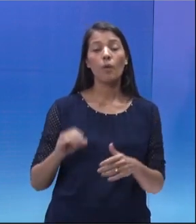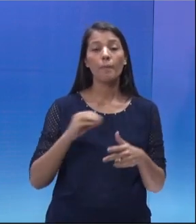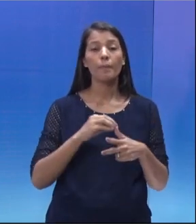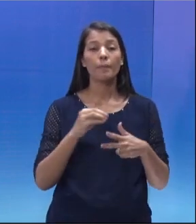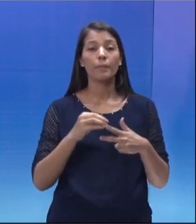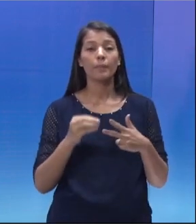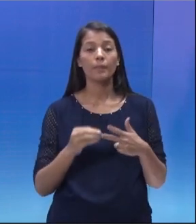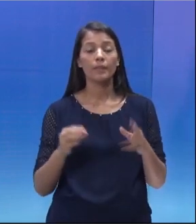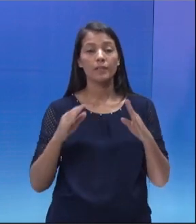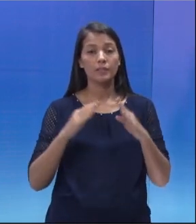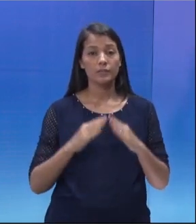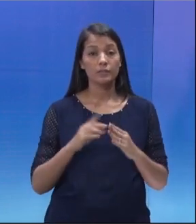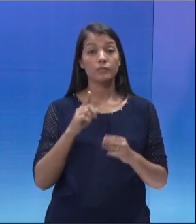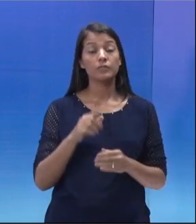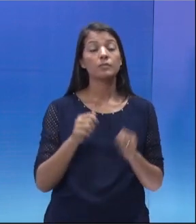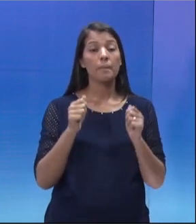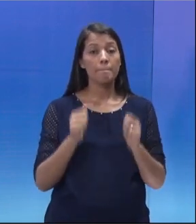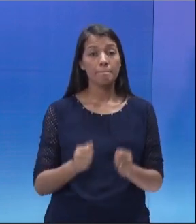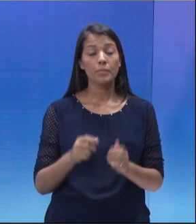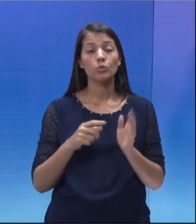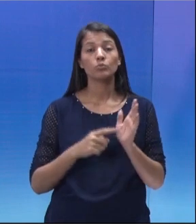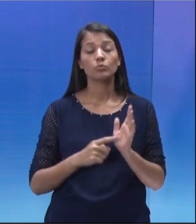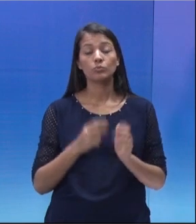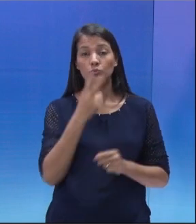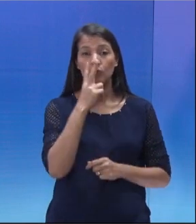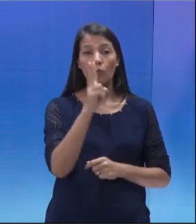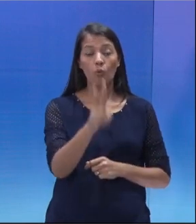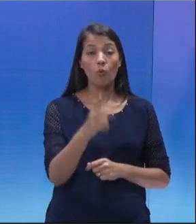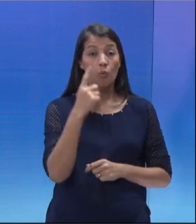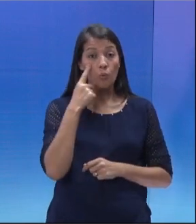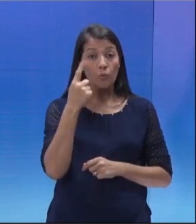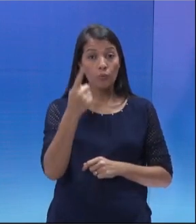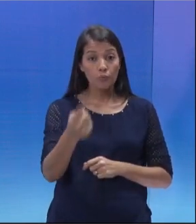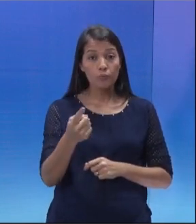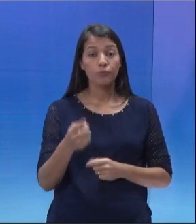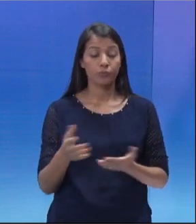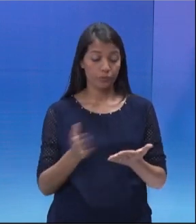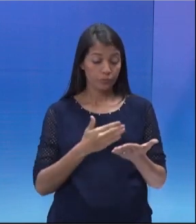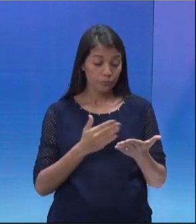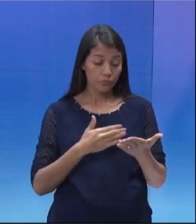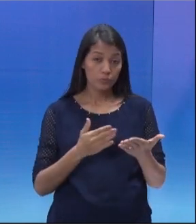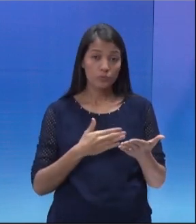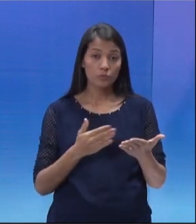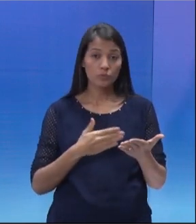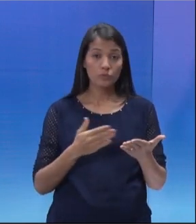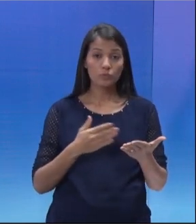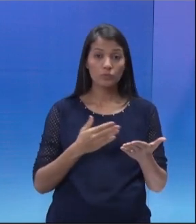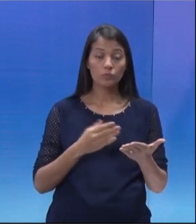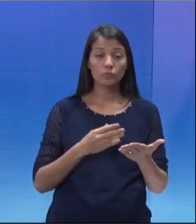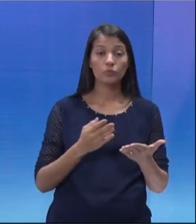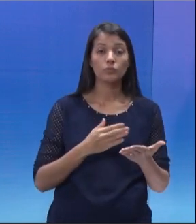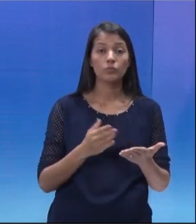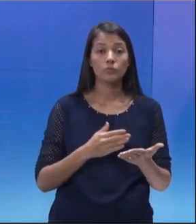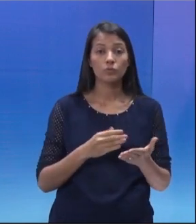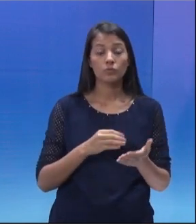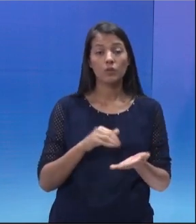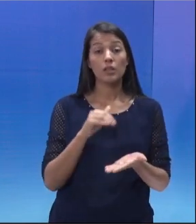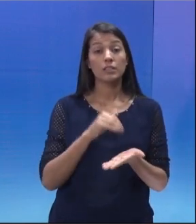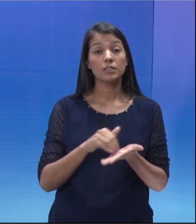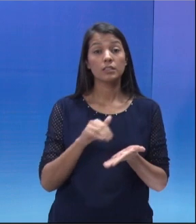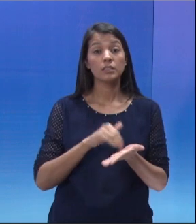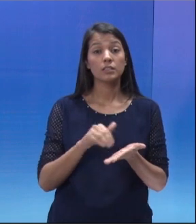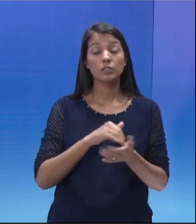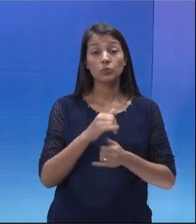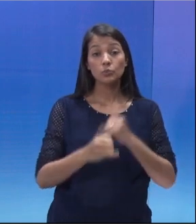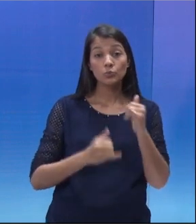pode acompanhar as resoluções das questões pelo caderno do aluno, disponibilizado no site da Seduc, lá na aba do Tô no Enem, Tô